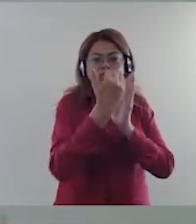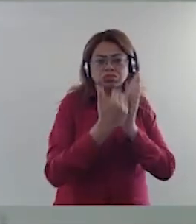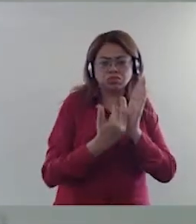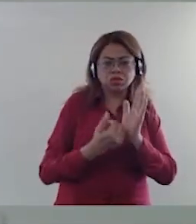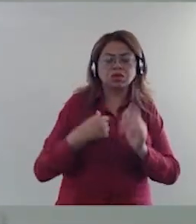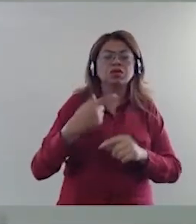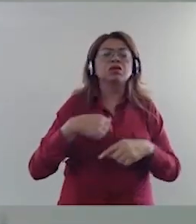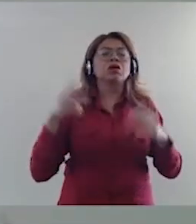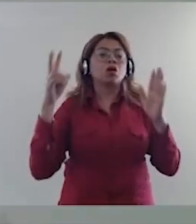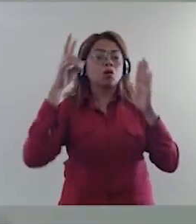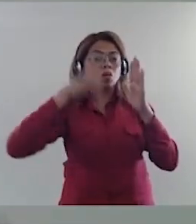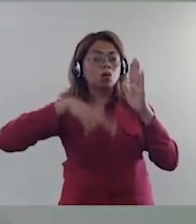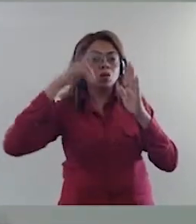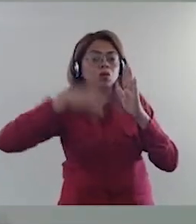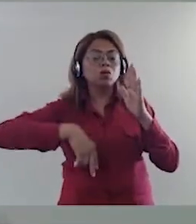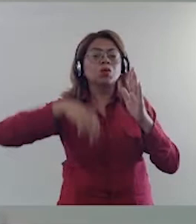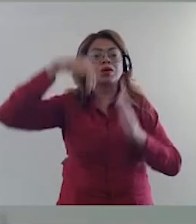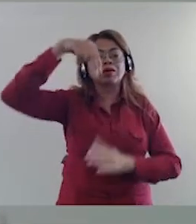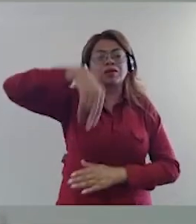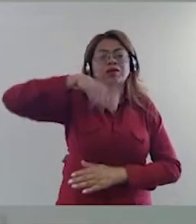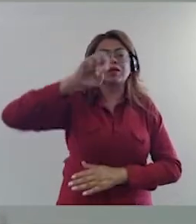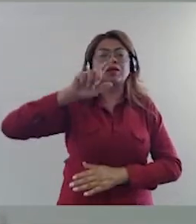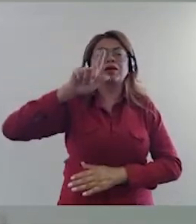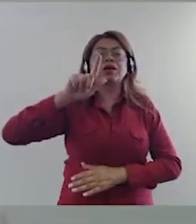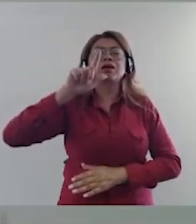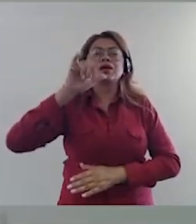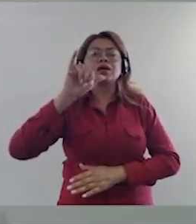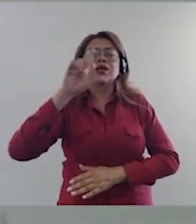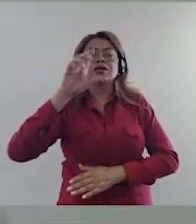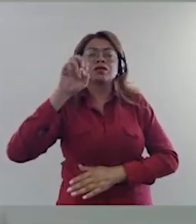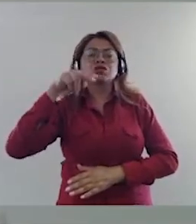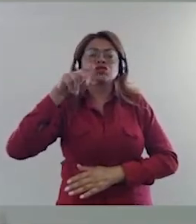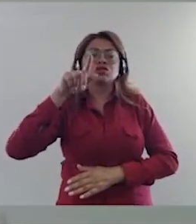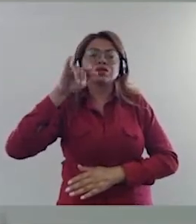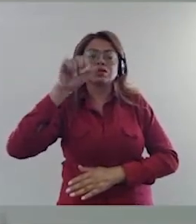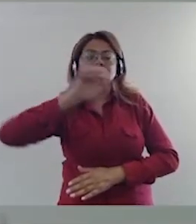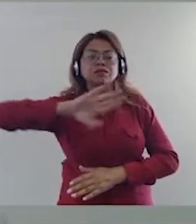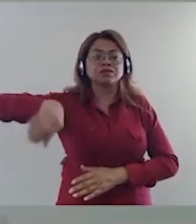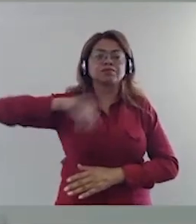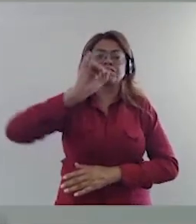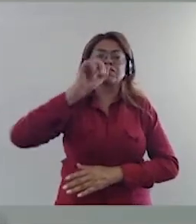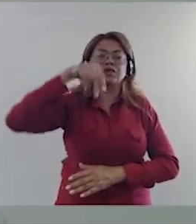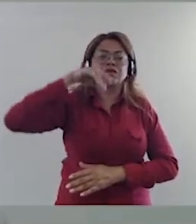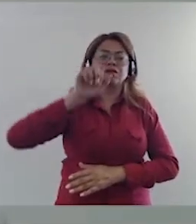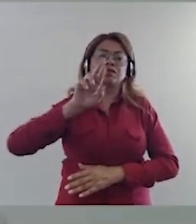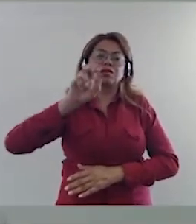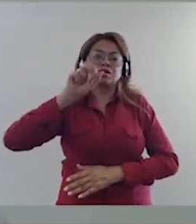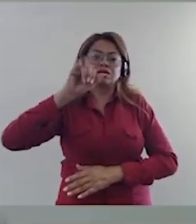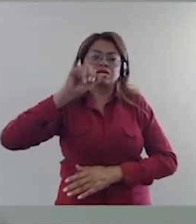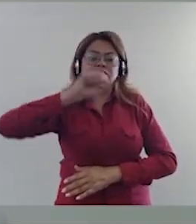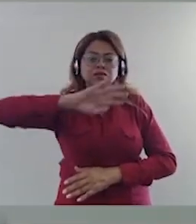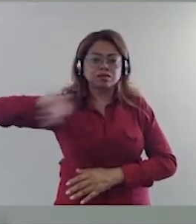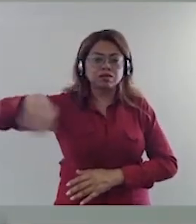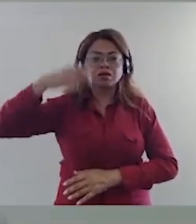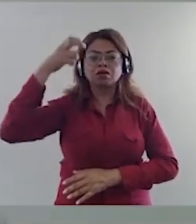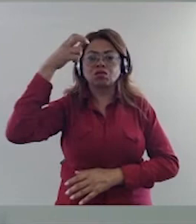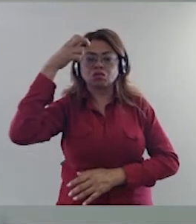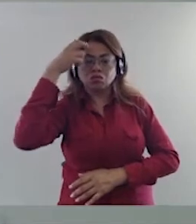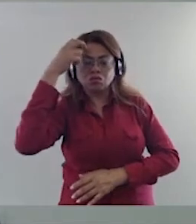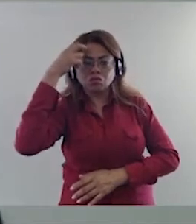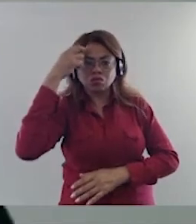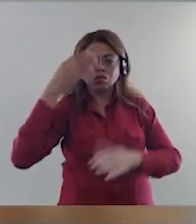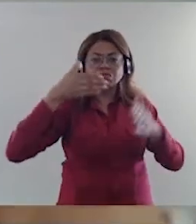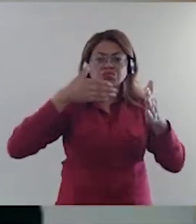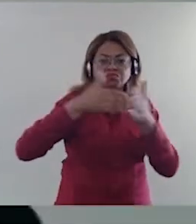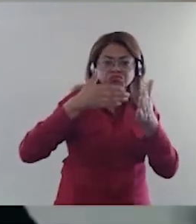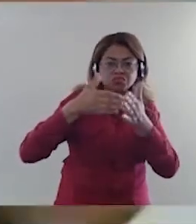negligência, a inércia e a cultura de infração. O Código Civil o Código Civil